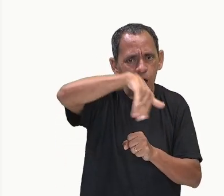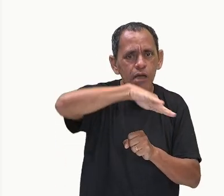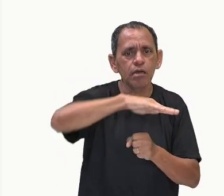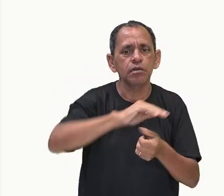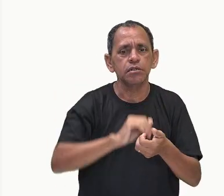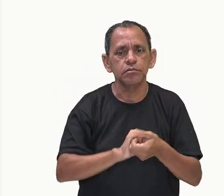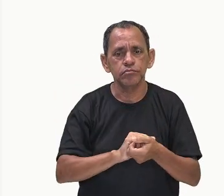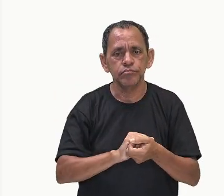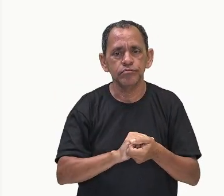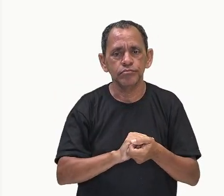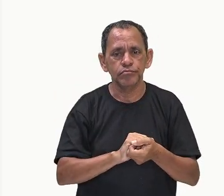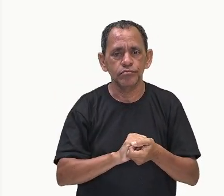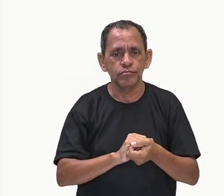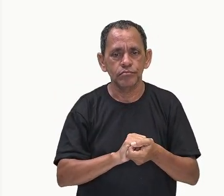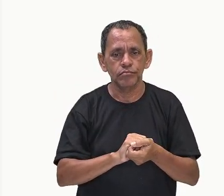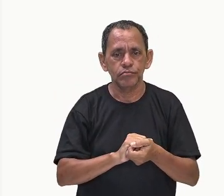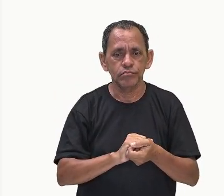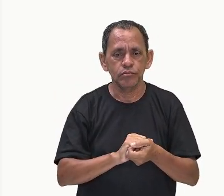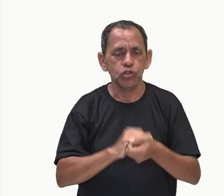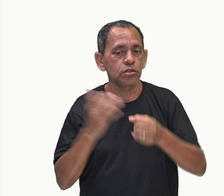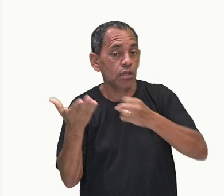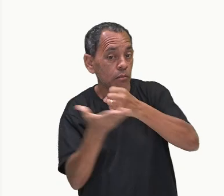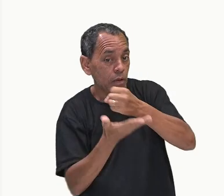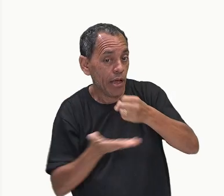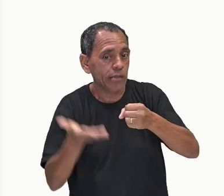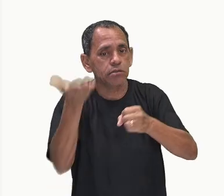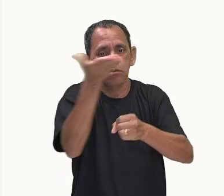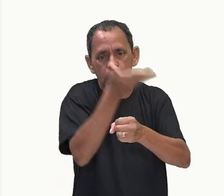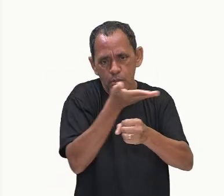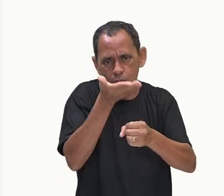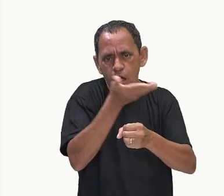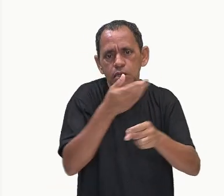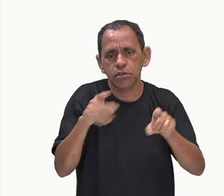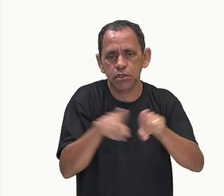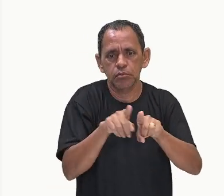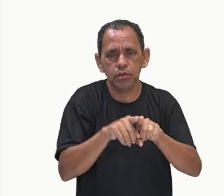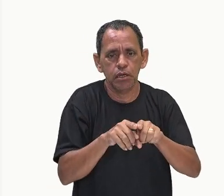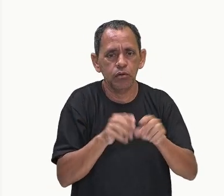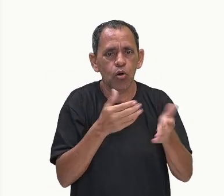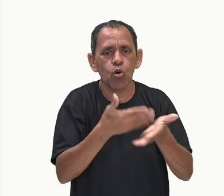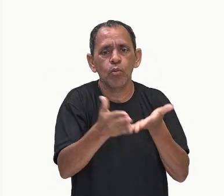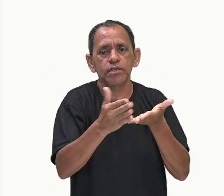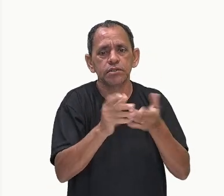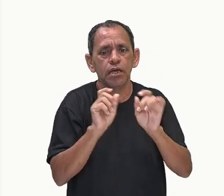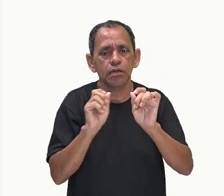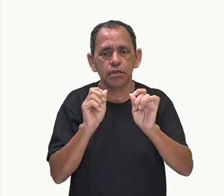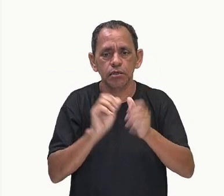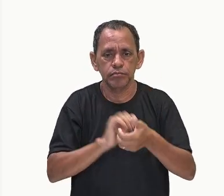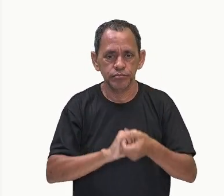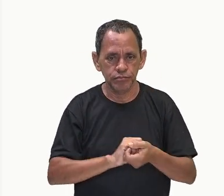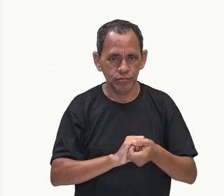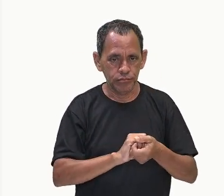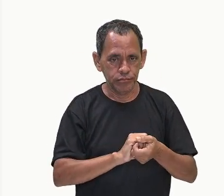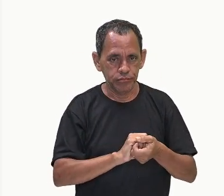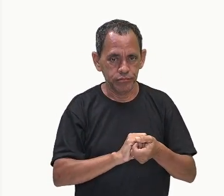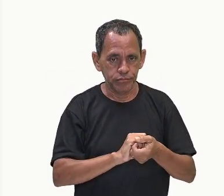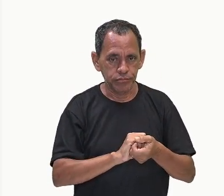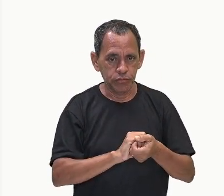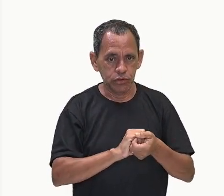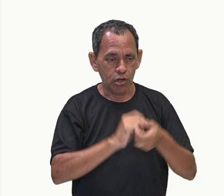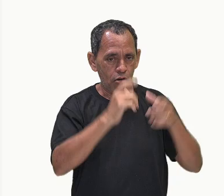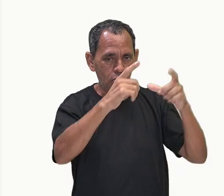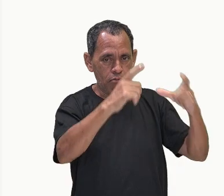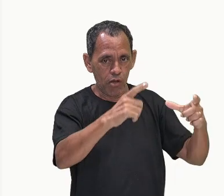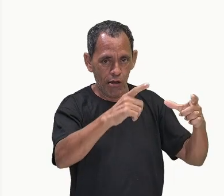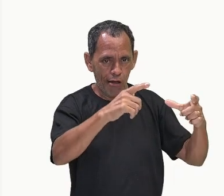as nossas áreas da base, vamos começar aqui, ó. A área da base vai